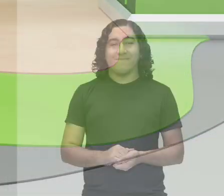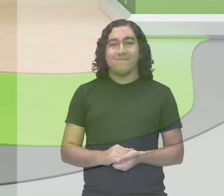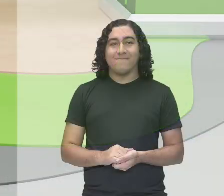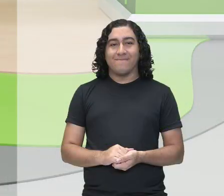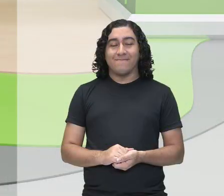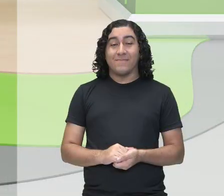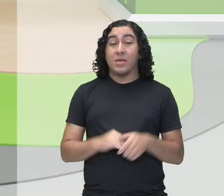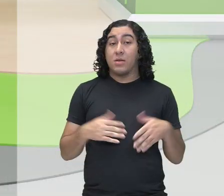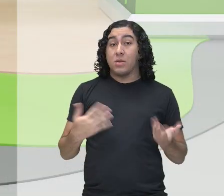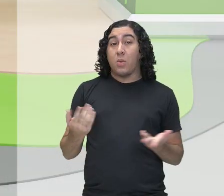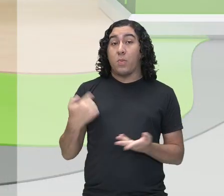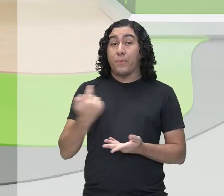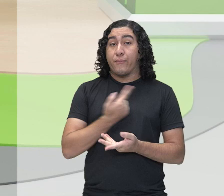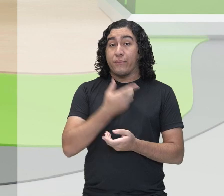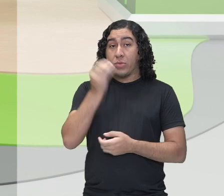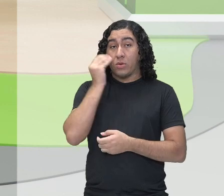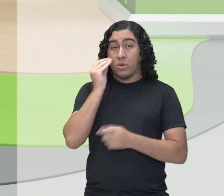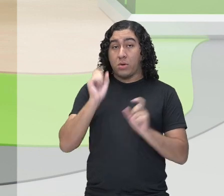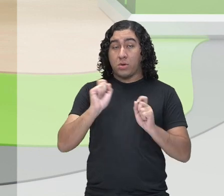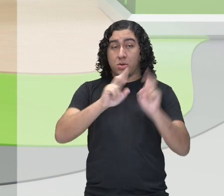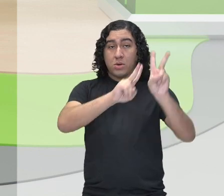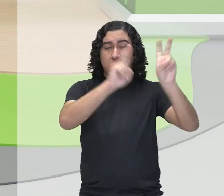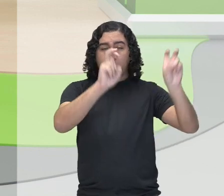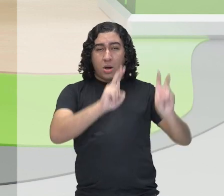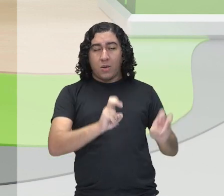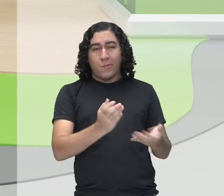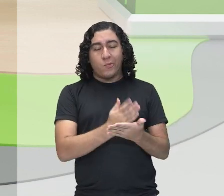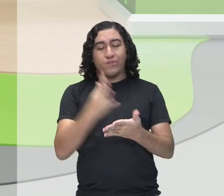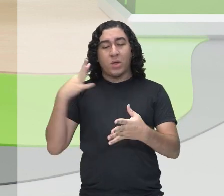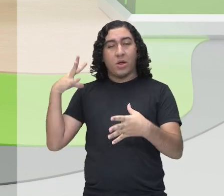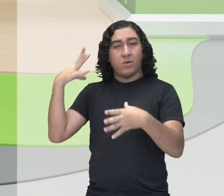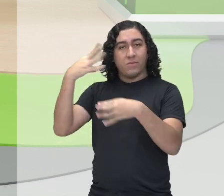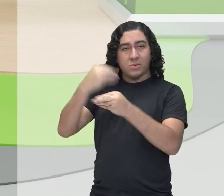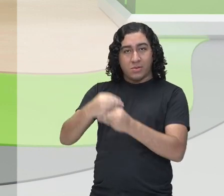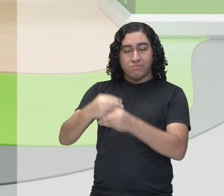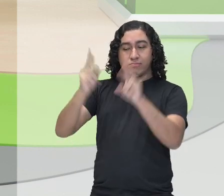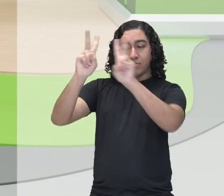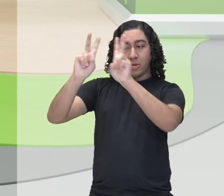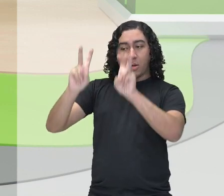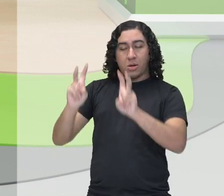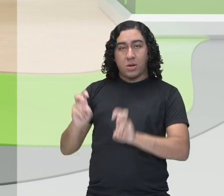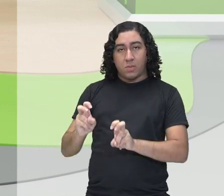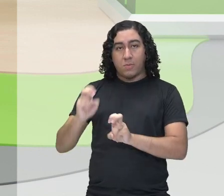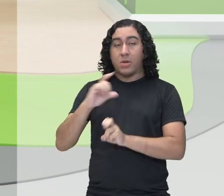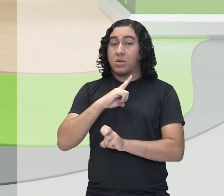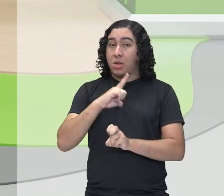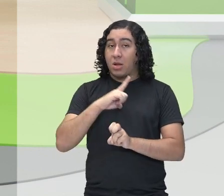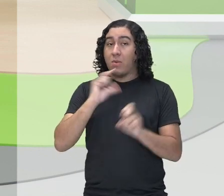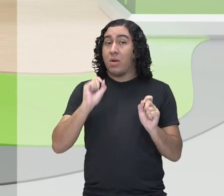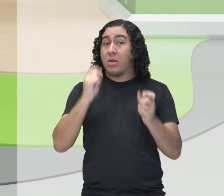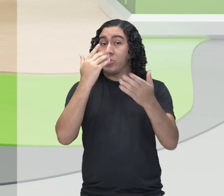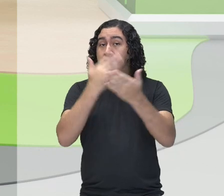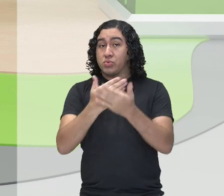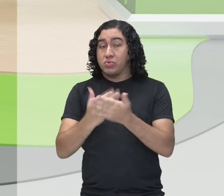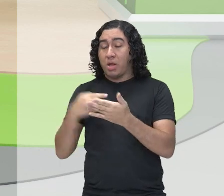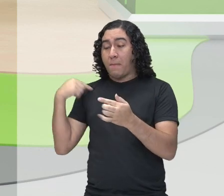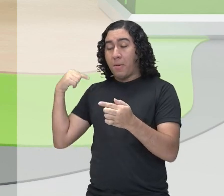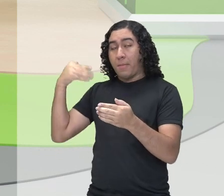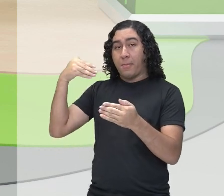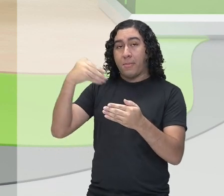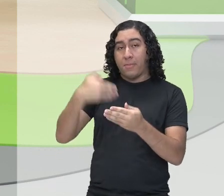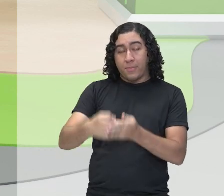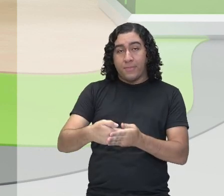Olá, então nós vamos ver aí alguns assuntos, revisar alguns assuntos que temos aí estudado, ao